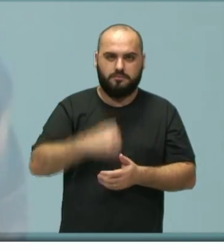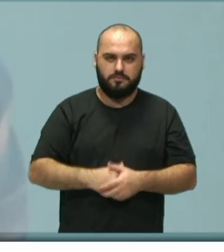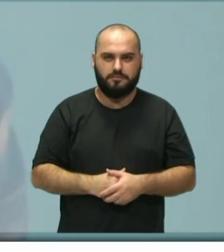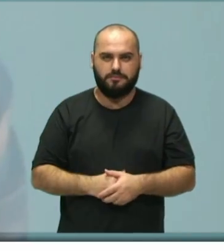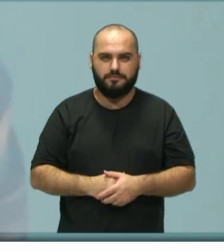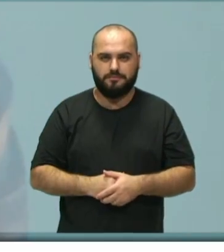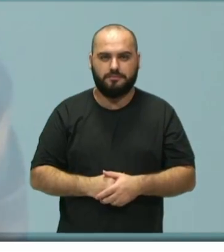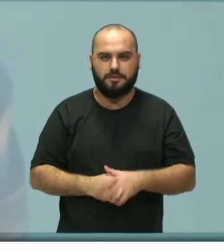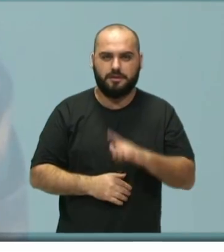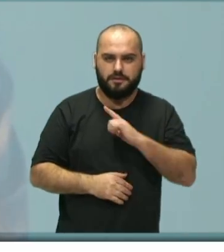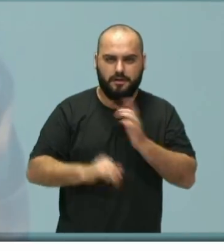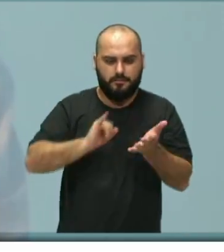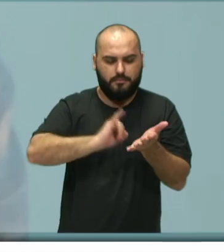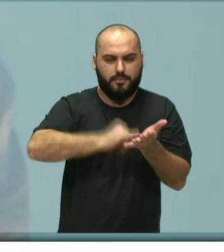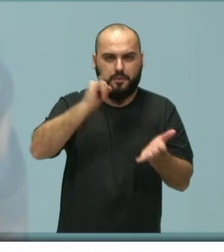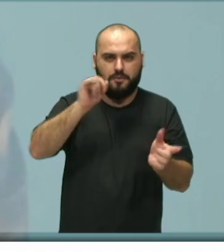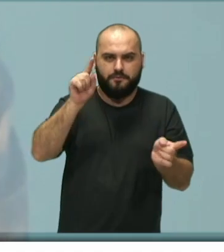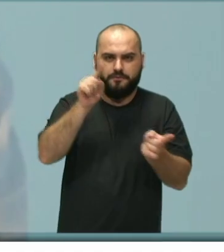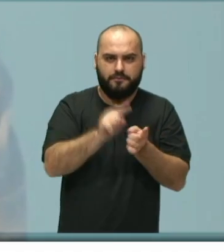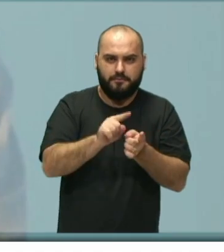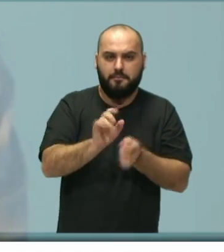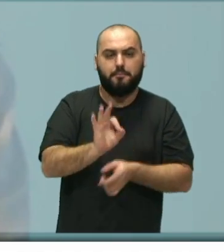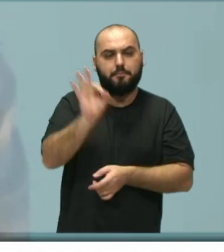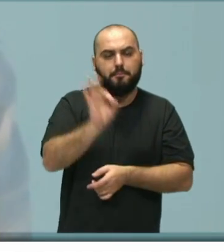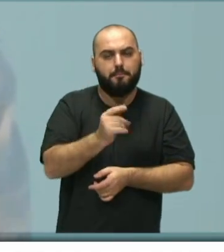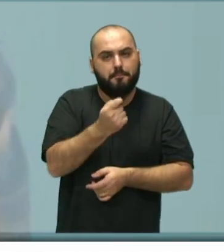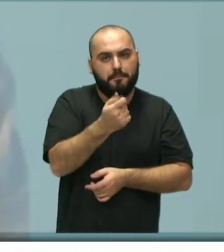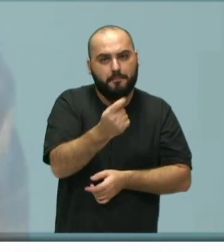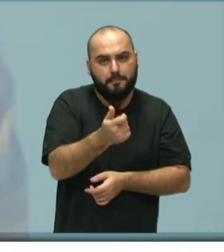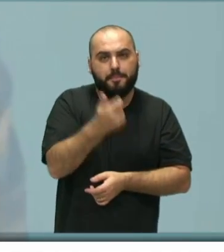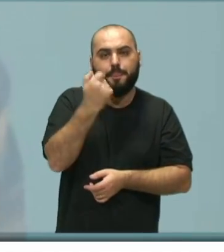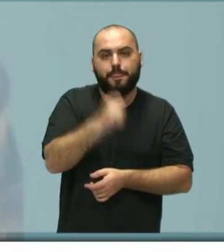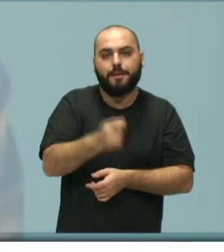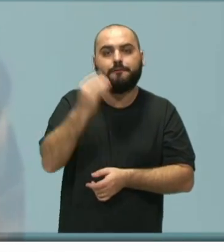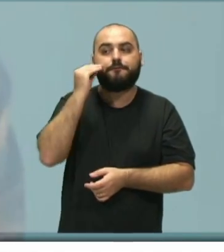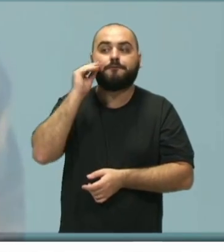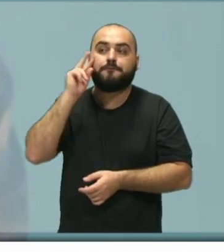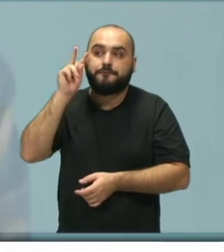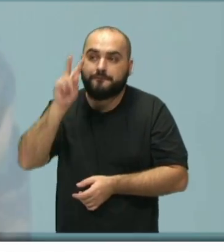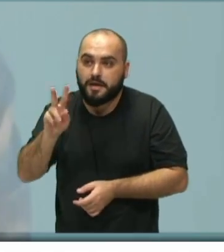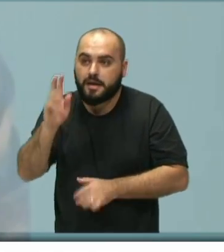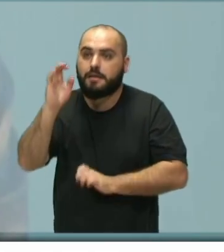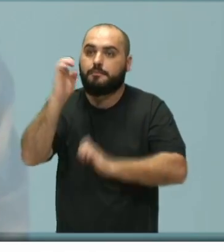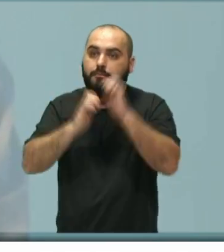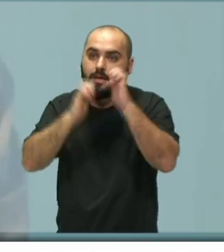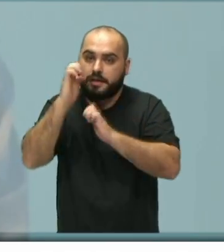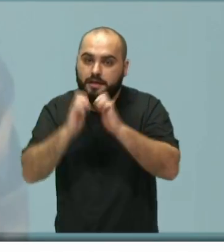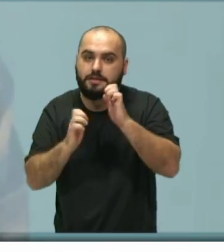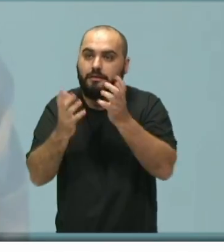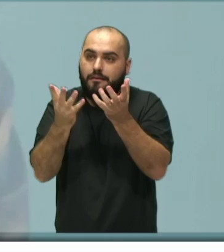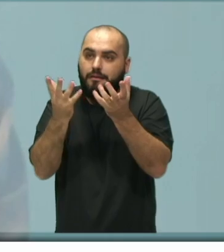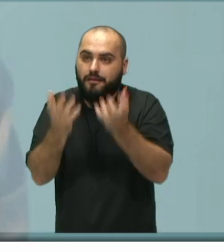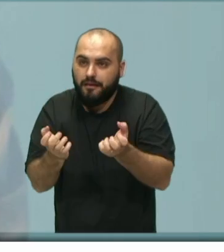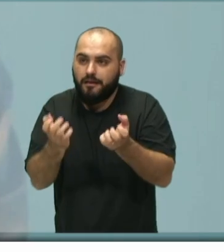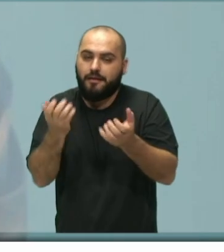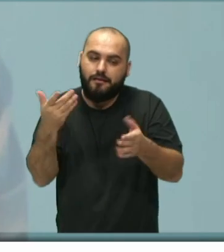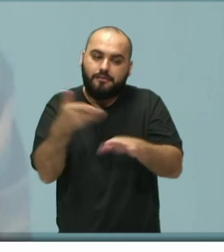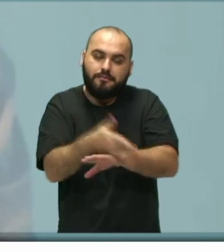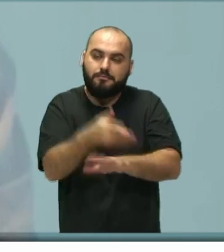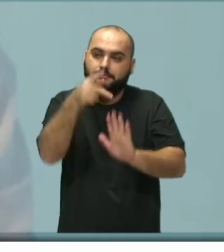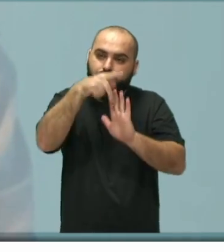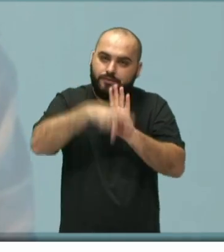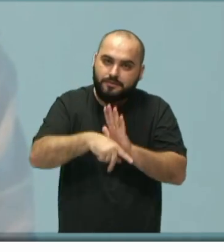pelos impostos lá, é só uma porcentagem também, tem que correr atrás de empresas que queiram, né, entrar no projeto.